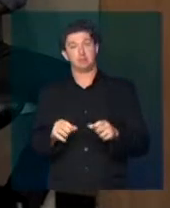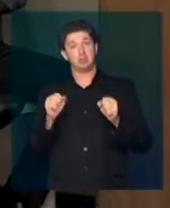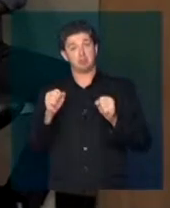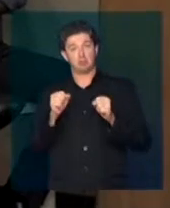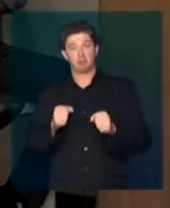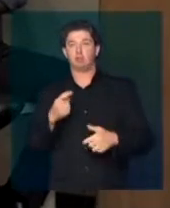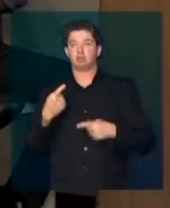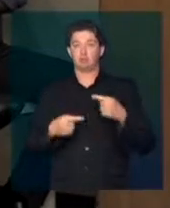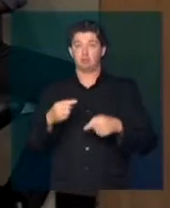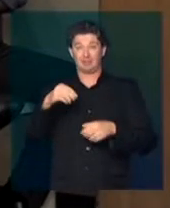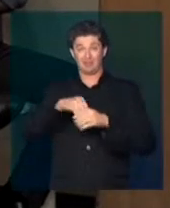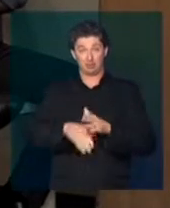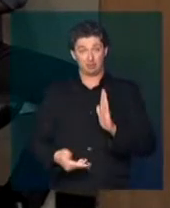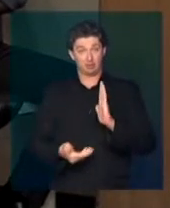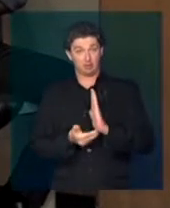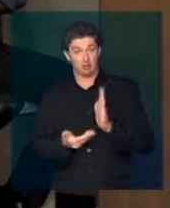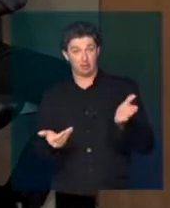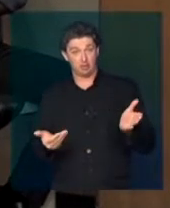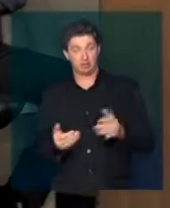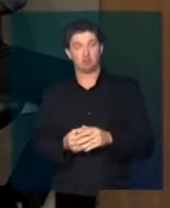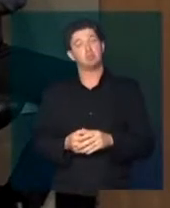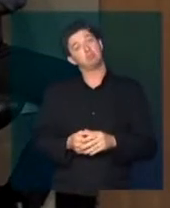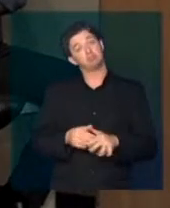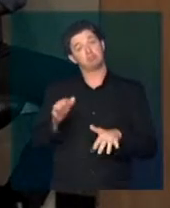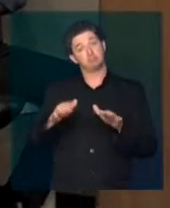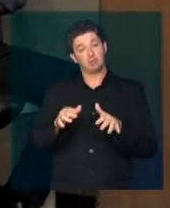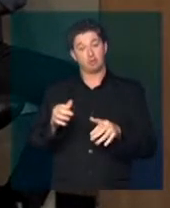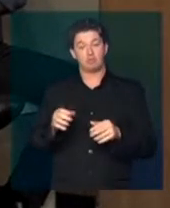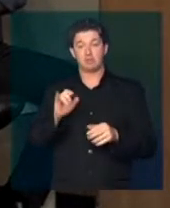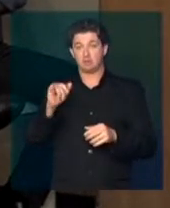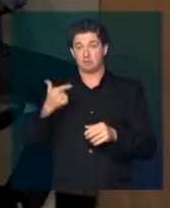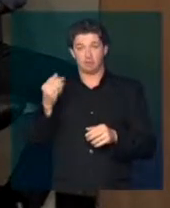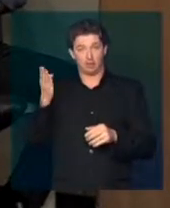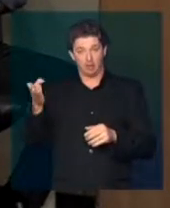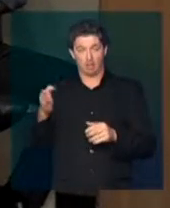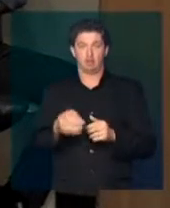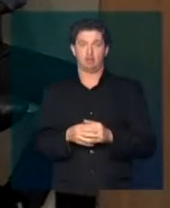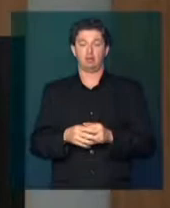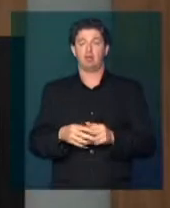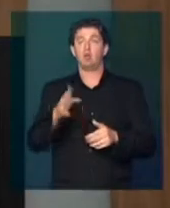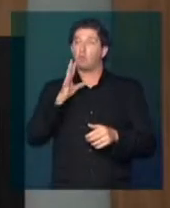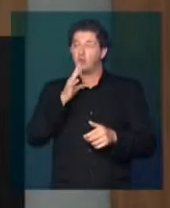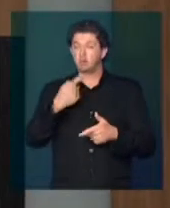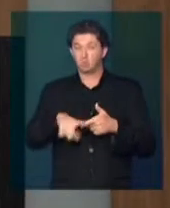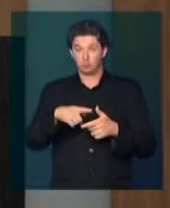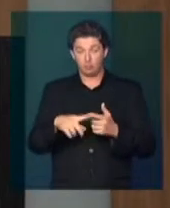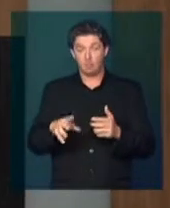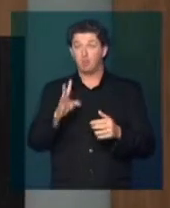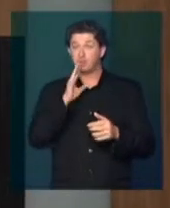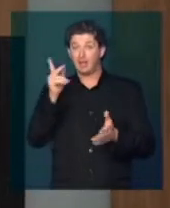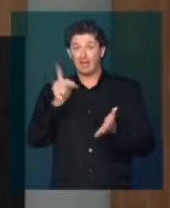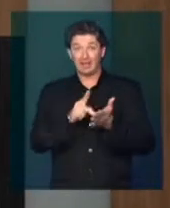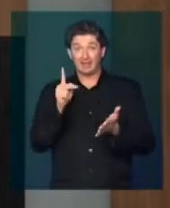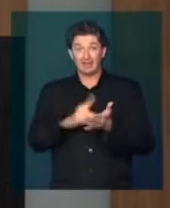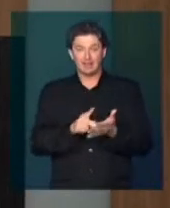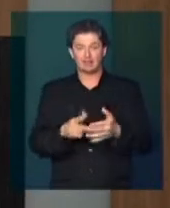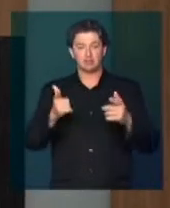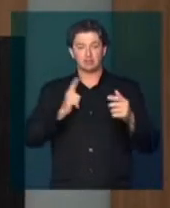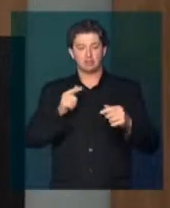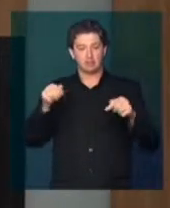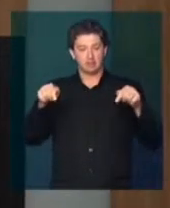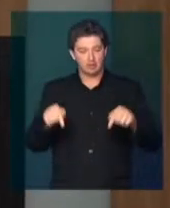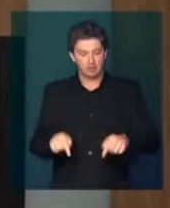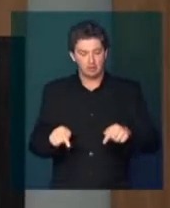ser abordados na Câmara dos Deputados, que porventura não estejam, conhecer problemas e realidades locais que têm a